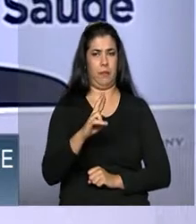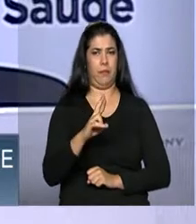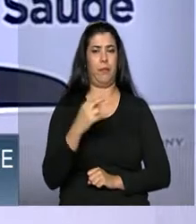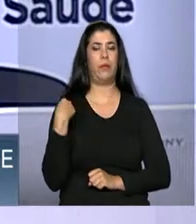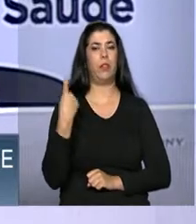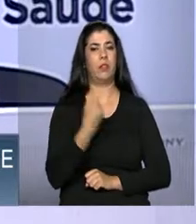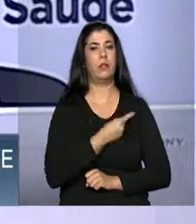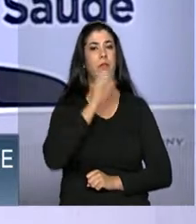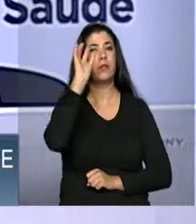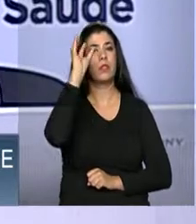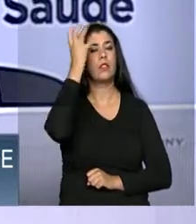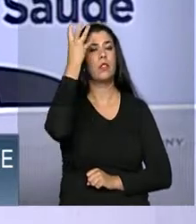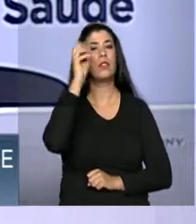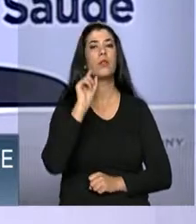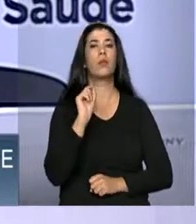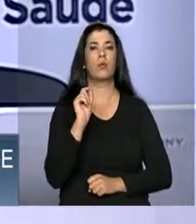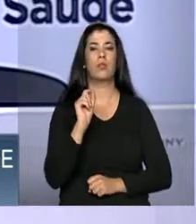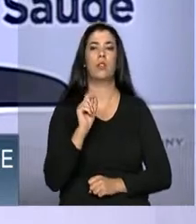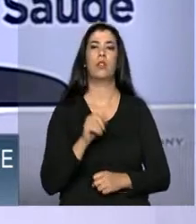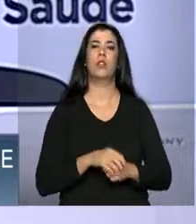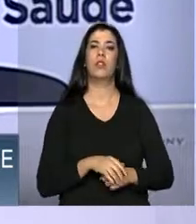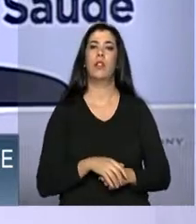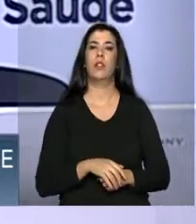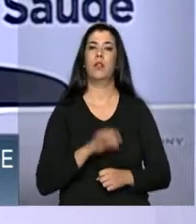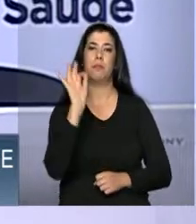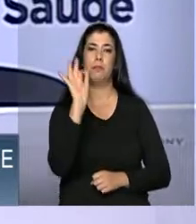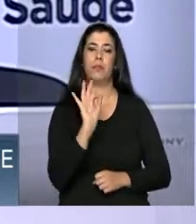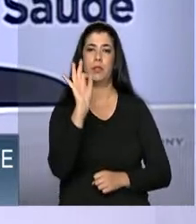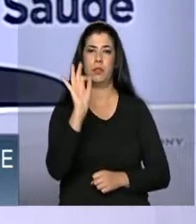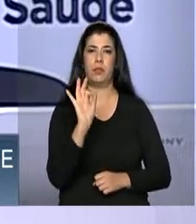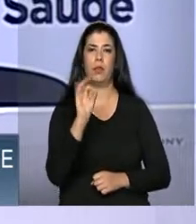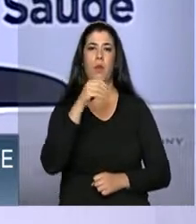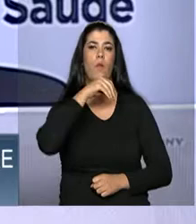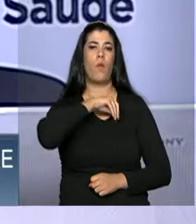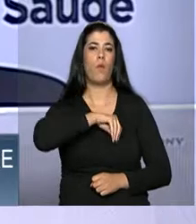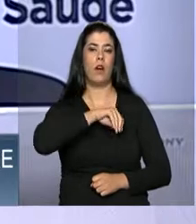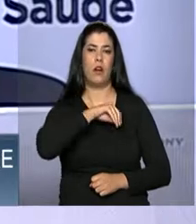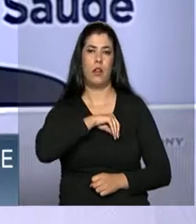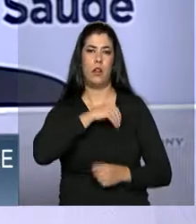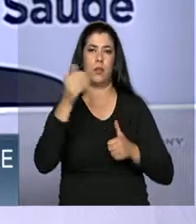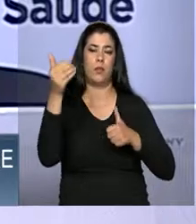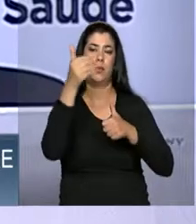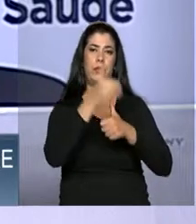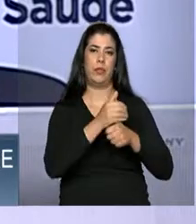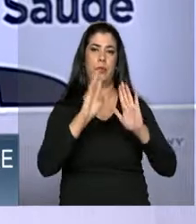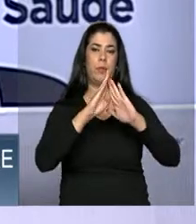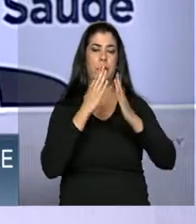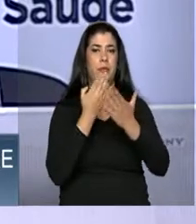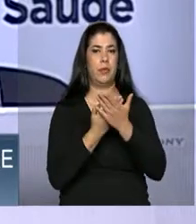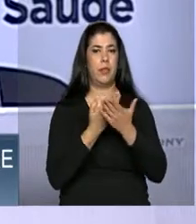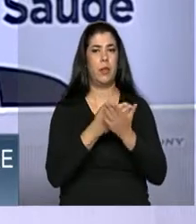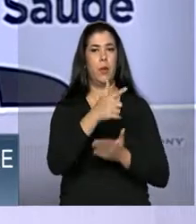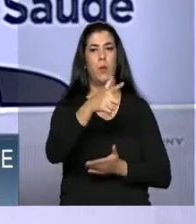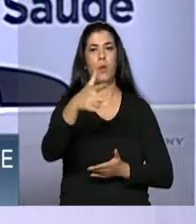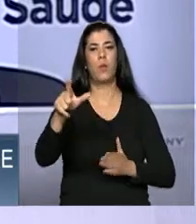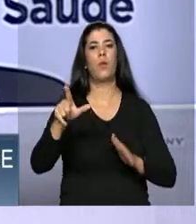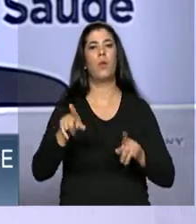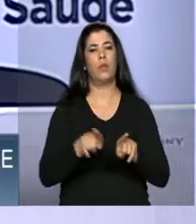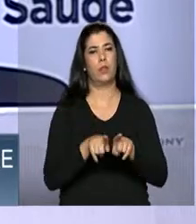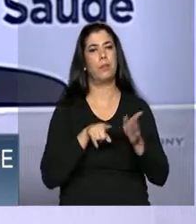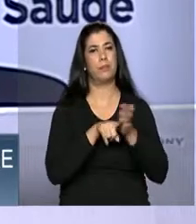Nós tomamos aqui como proxy de renda a escolaridade. Tem vários estudos também que defendem